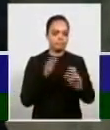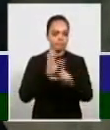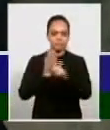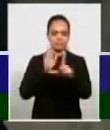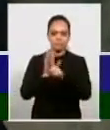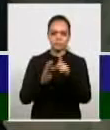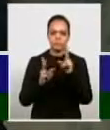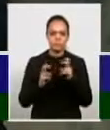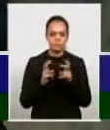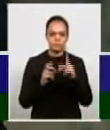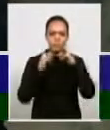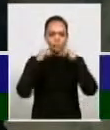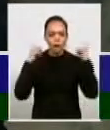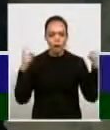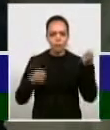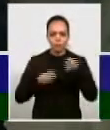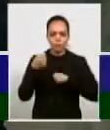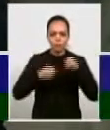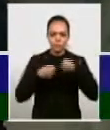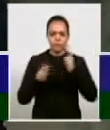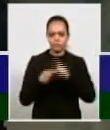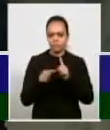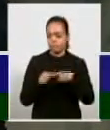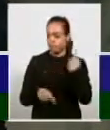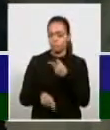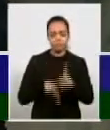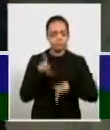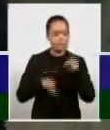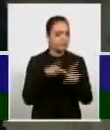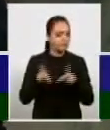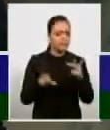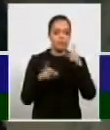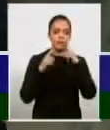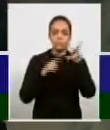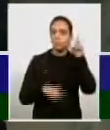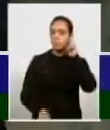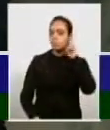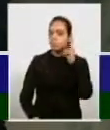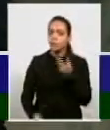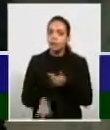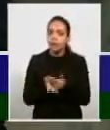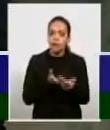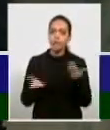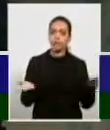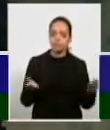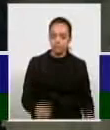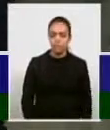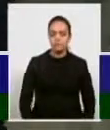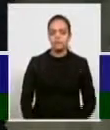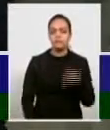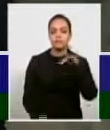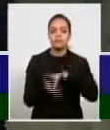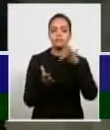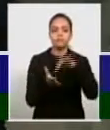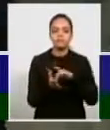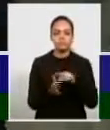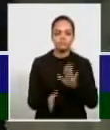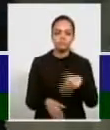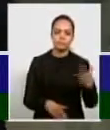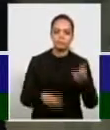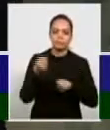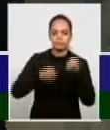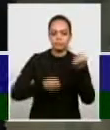lei sobre o barulho dos carros, porque a nossa população está ficando surda. E realmente, quando os